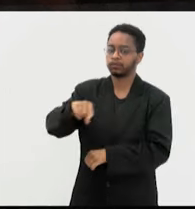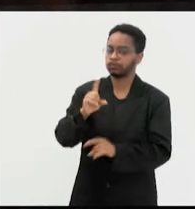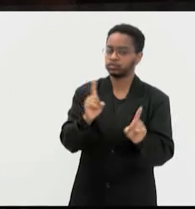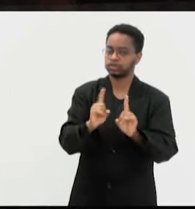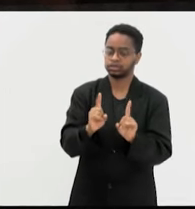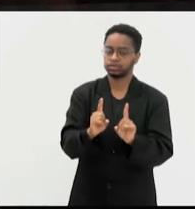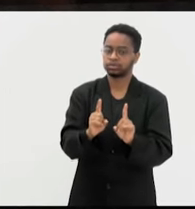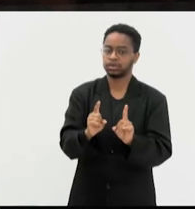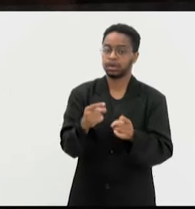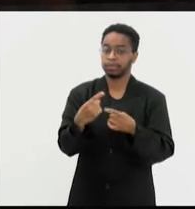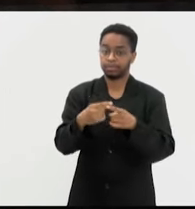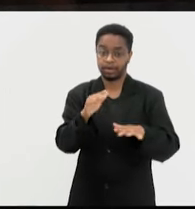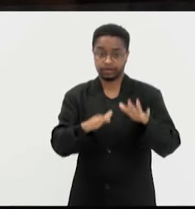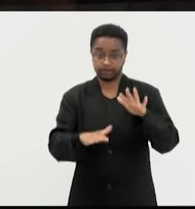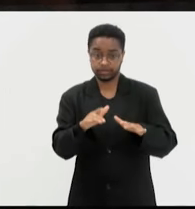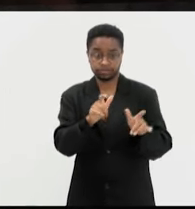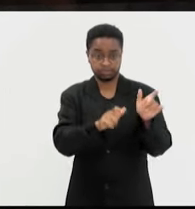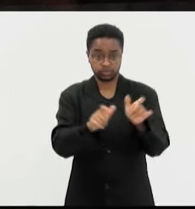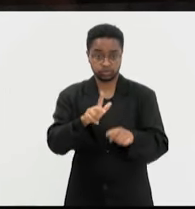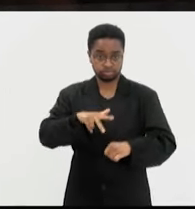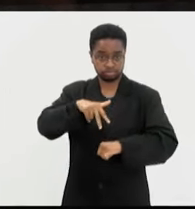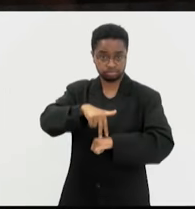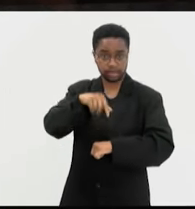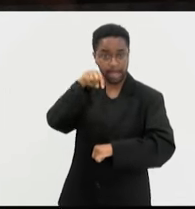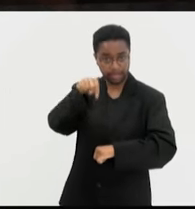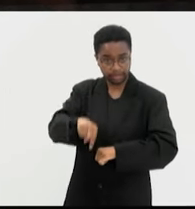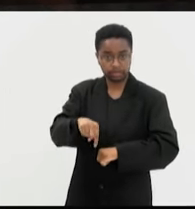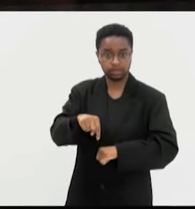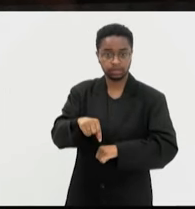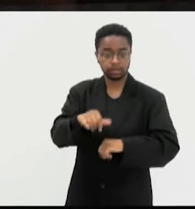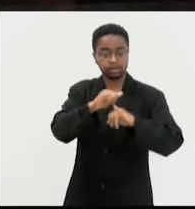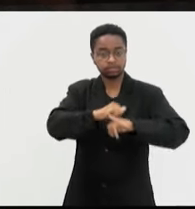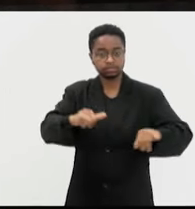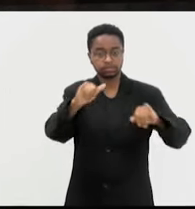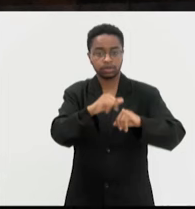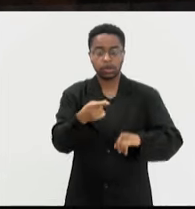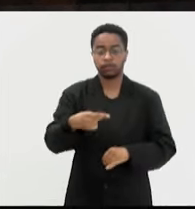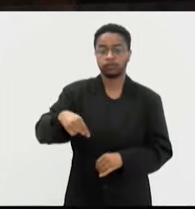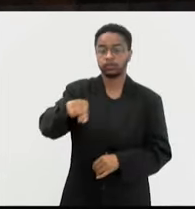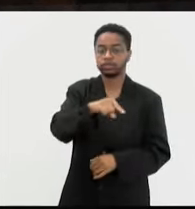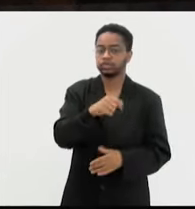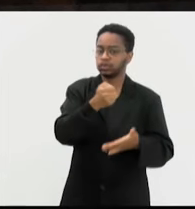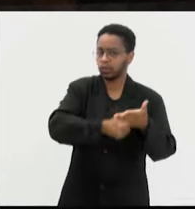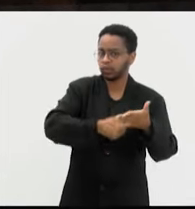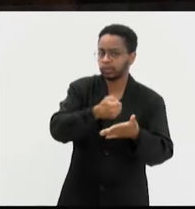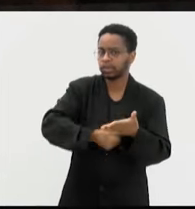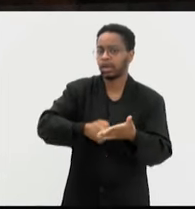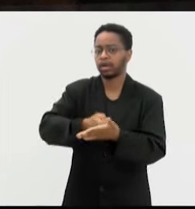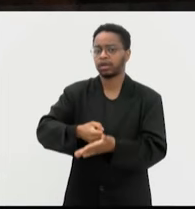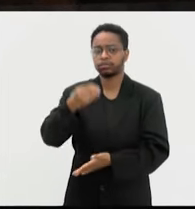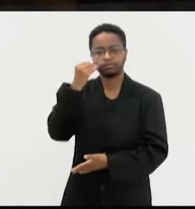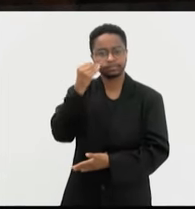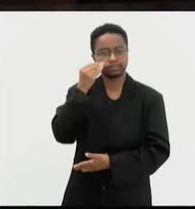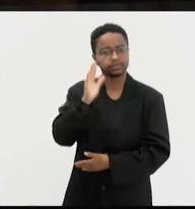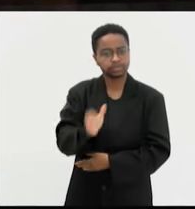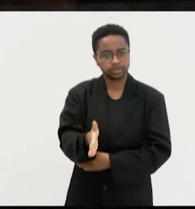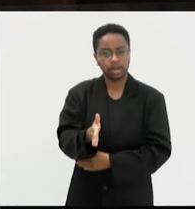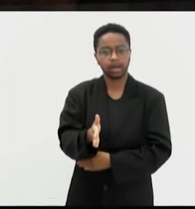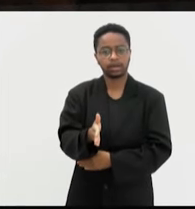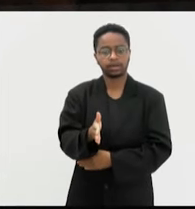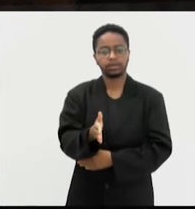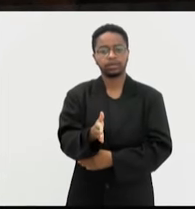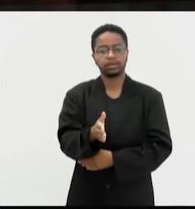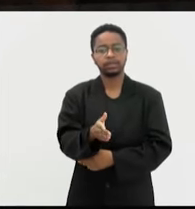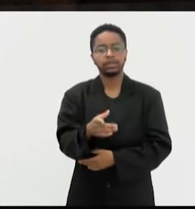o que fazem muita das vezes aqui nessa Tribuna com vocês que lutaram que batalharam sequelados